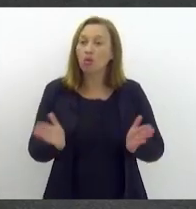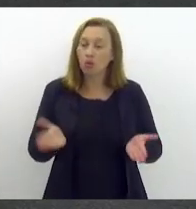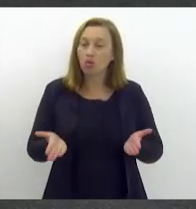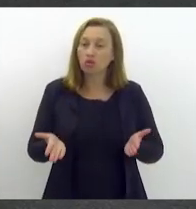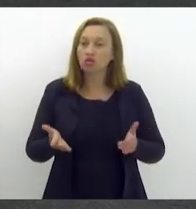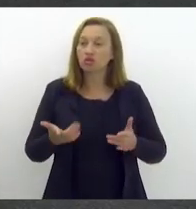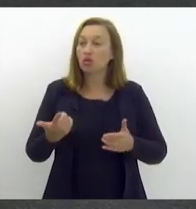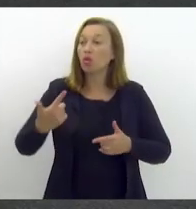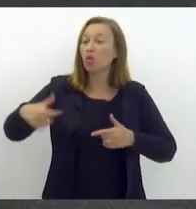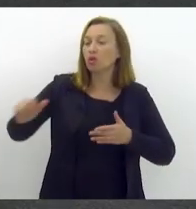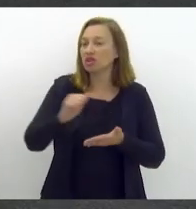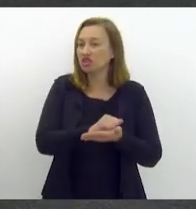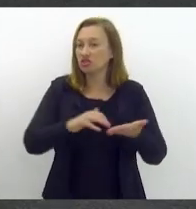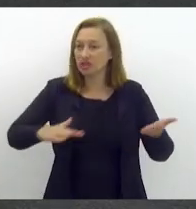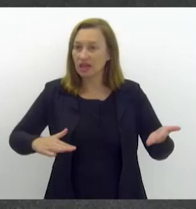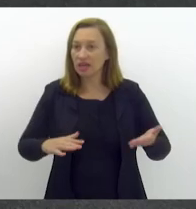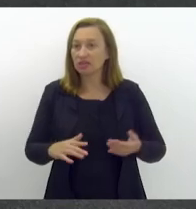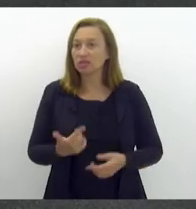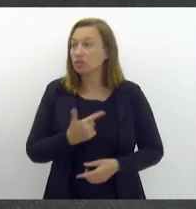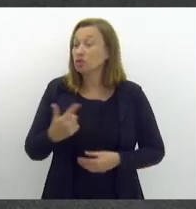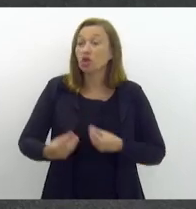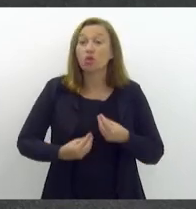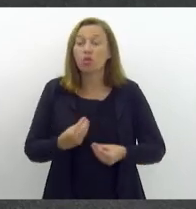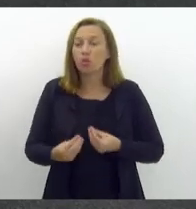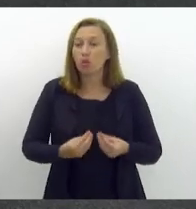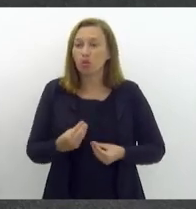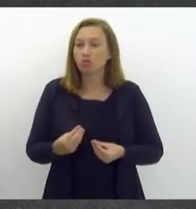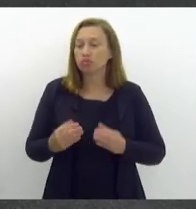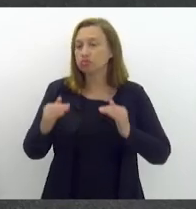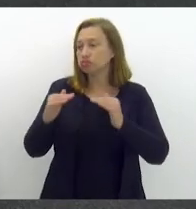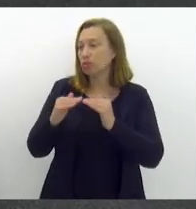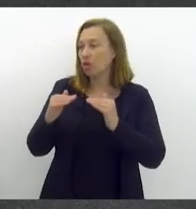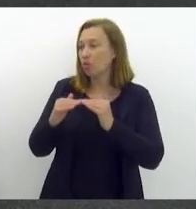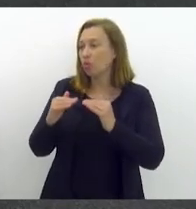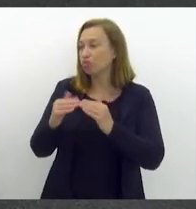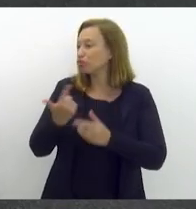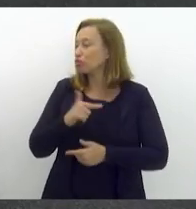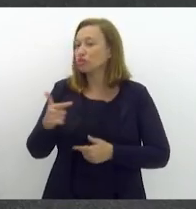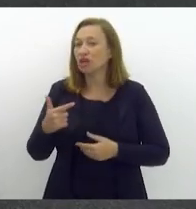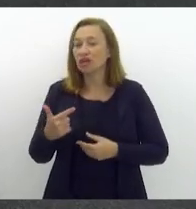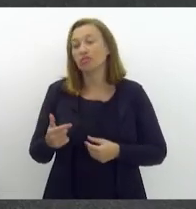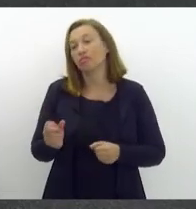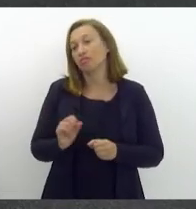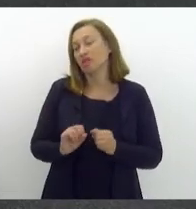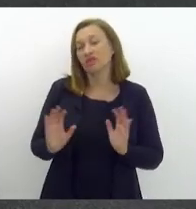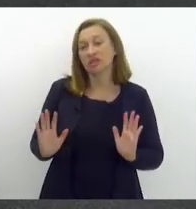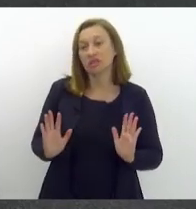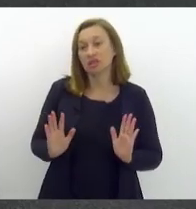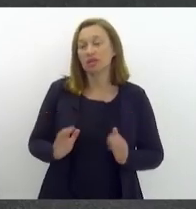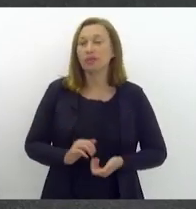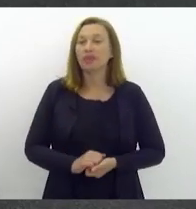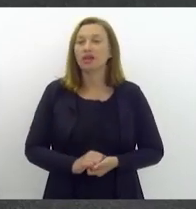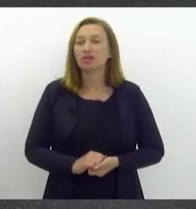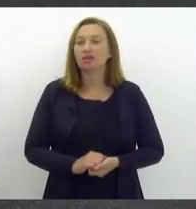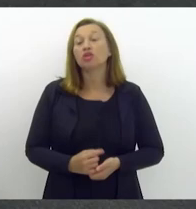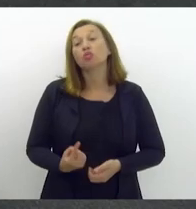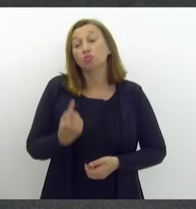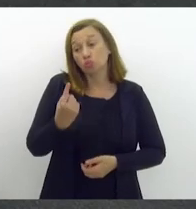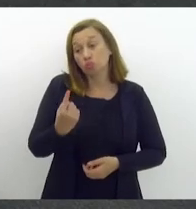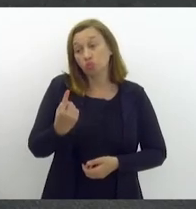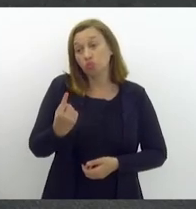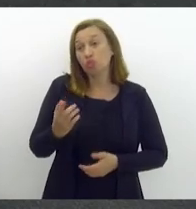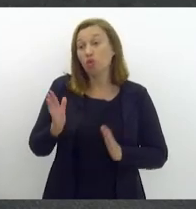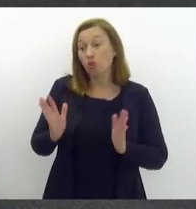uma outra atividade, e não há qualquer tipo de acordo que a gente possa fazer, uma vez que um dos autores